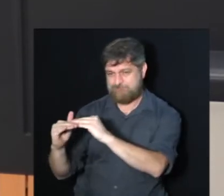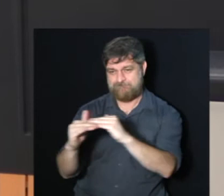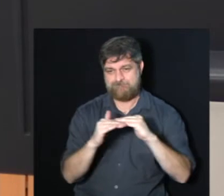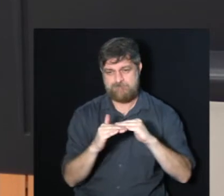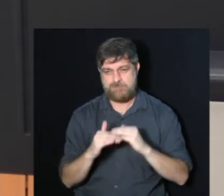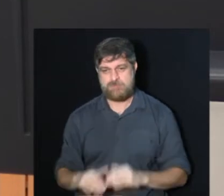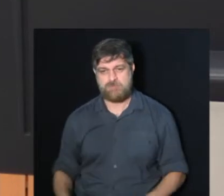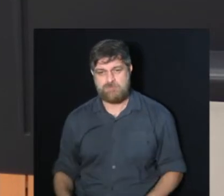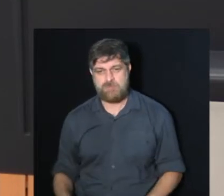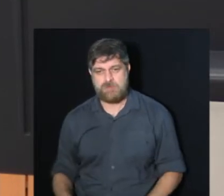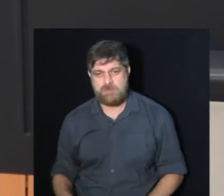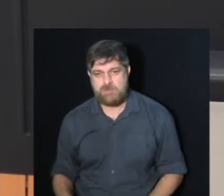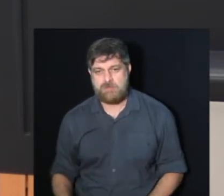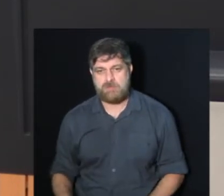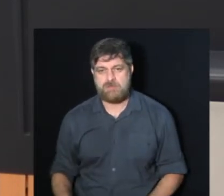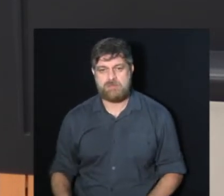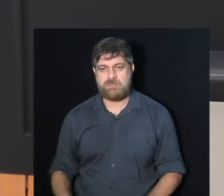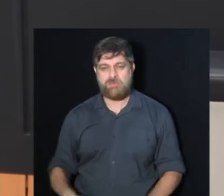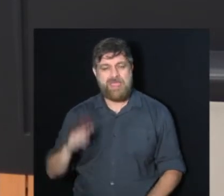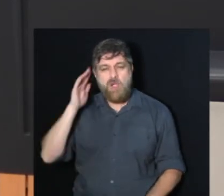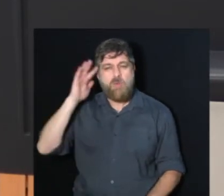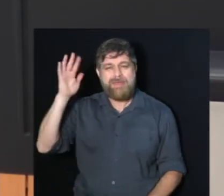movimento acima da ideologia.